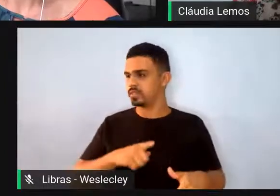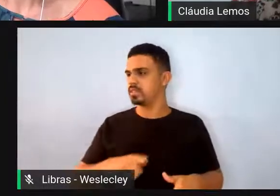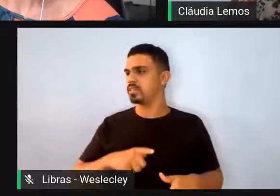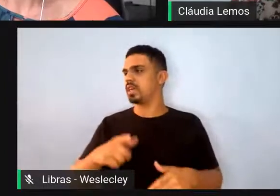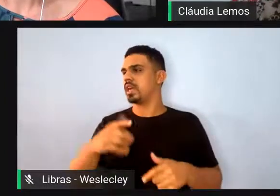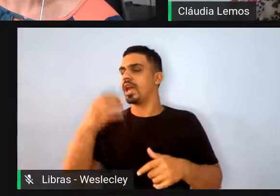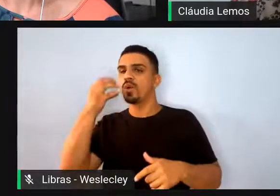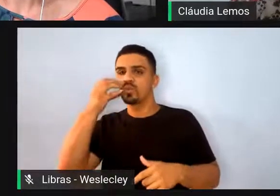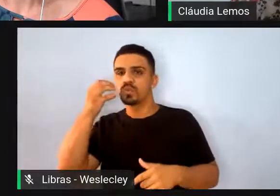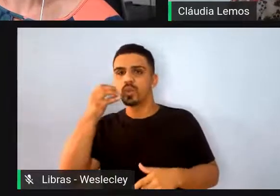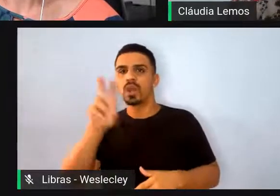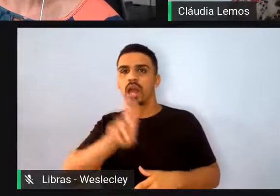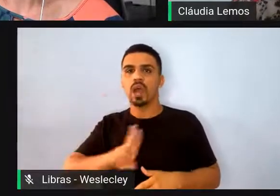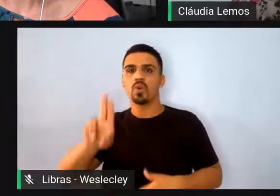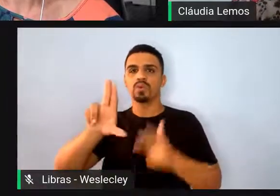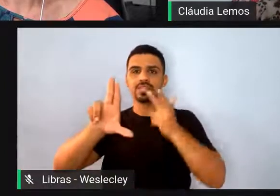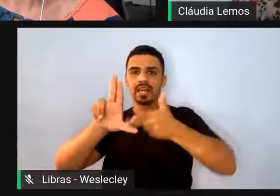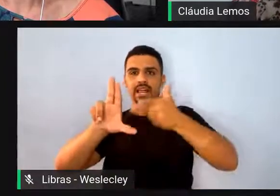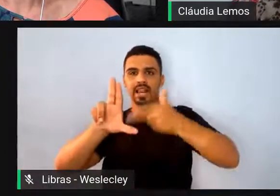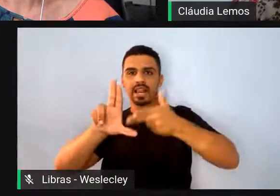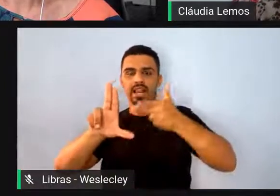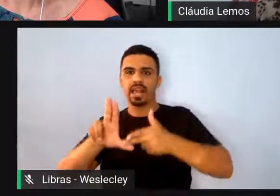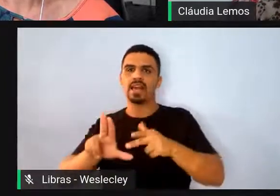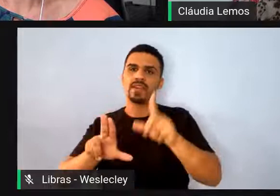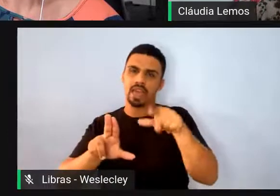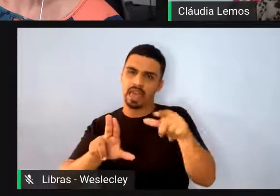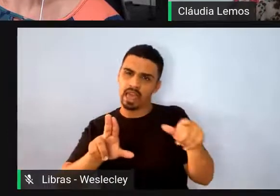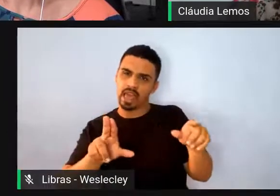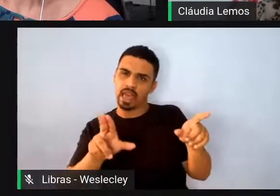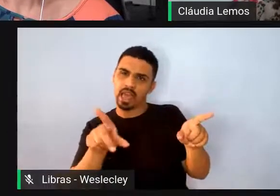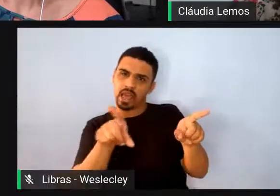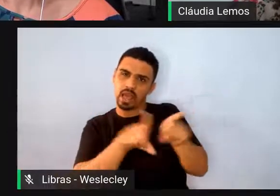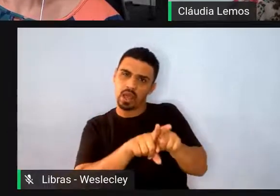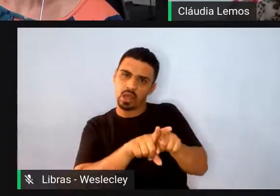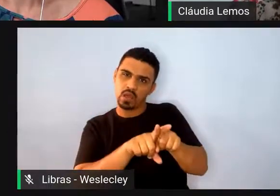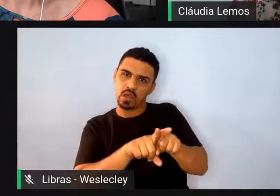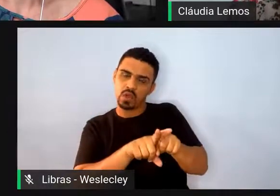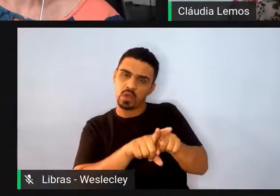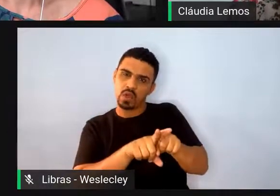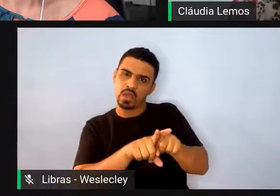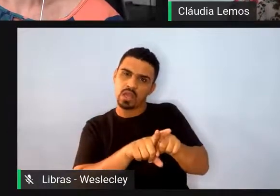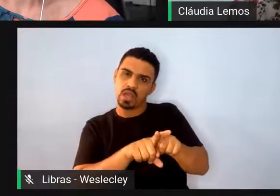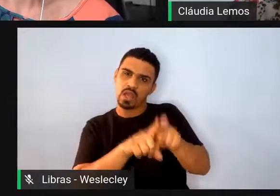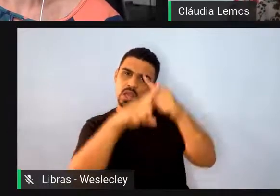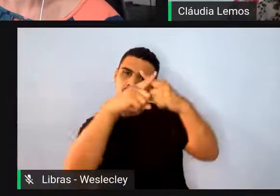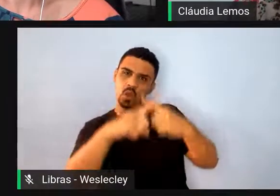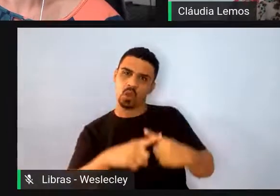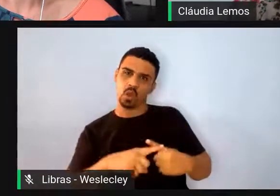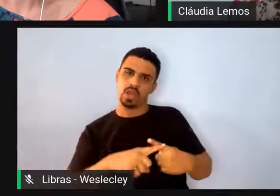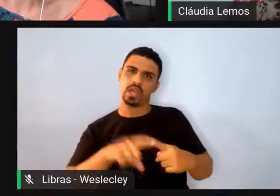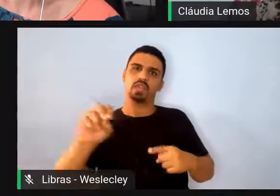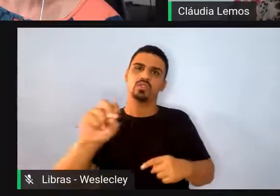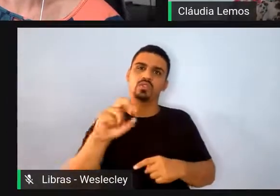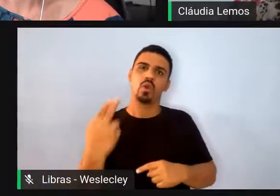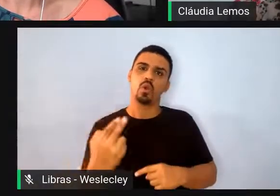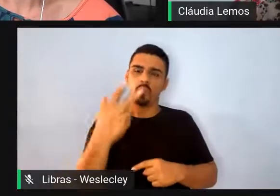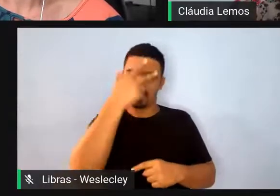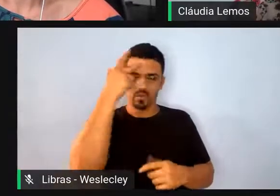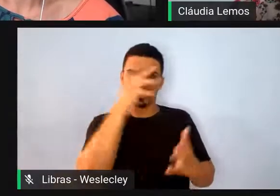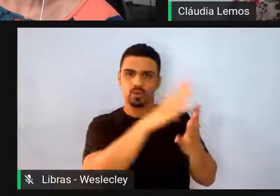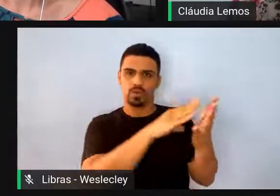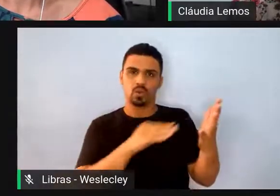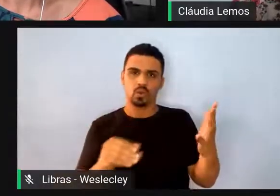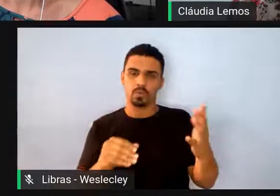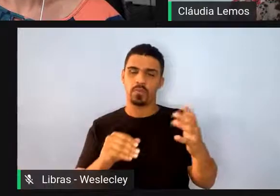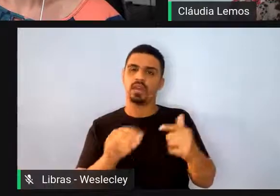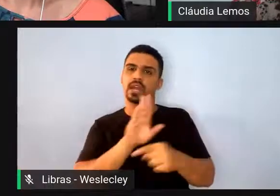públicos como concorrentes, ou talvez eles sejam multiplicadores, né, do alcance desse trabalho de transparência? Qual